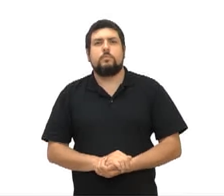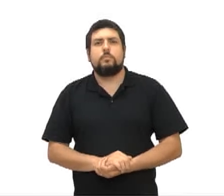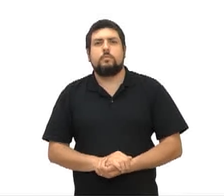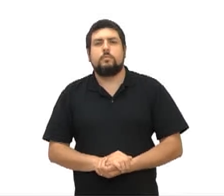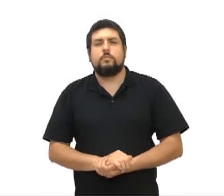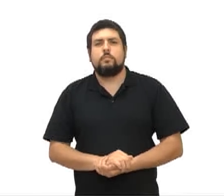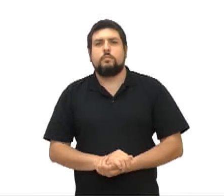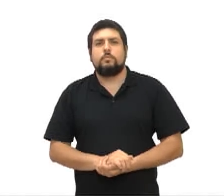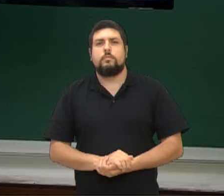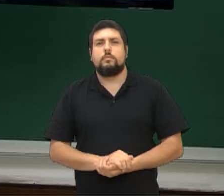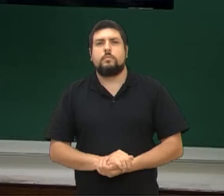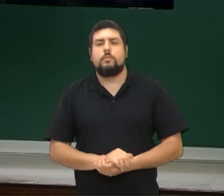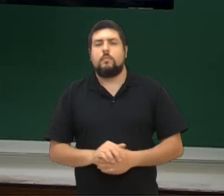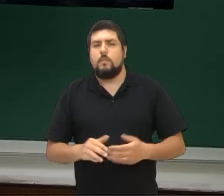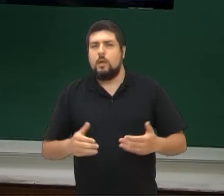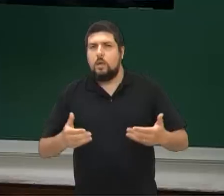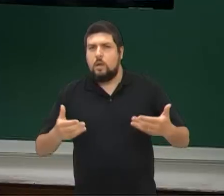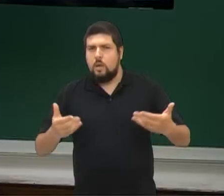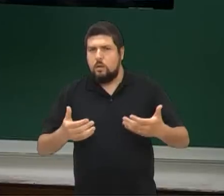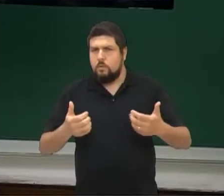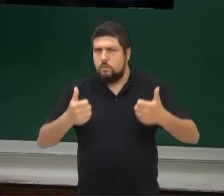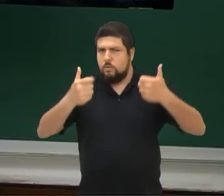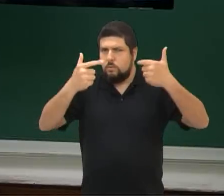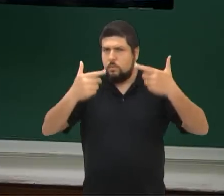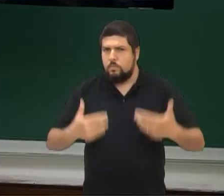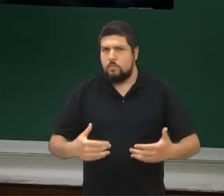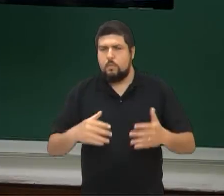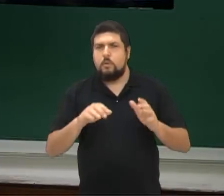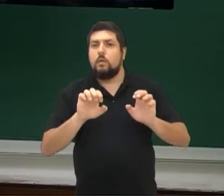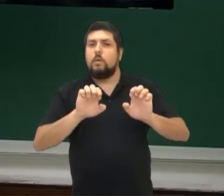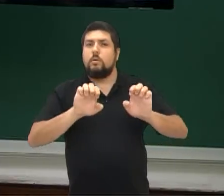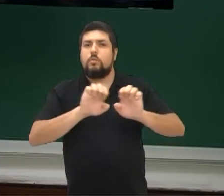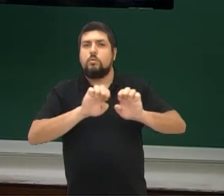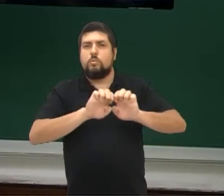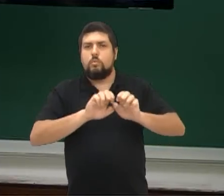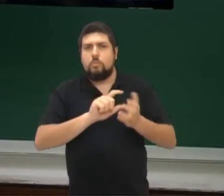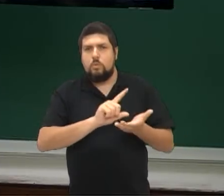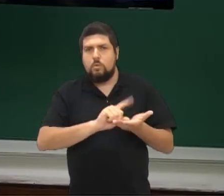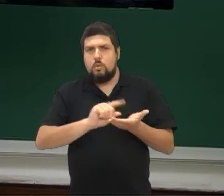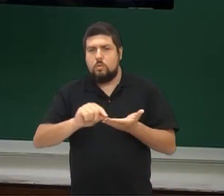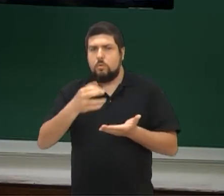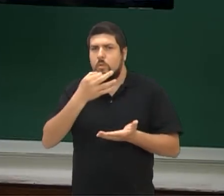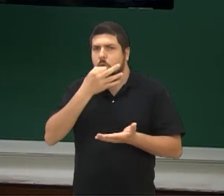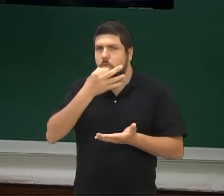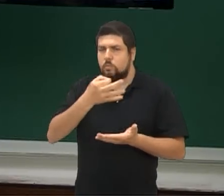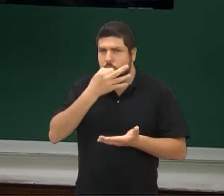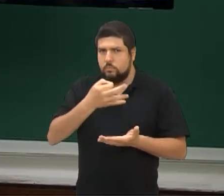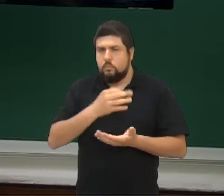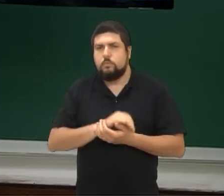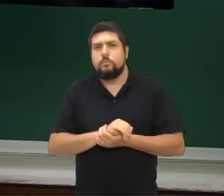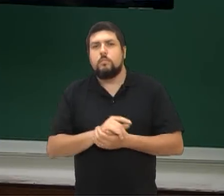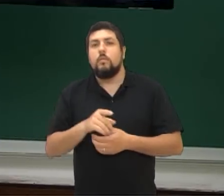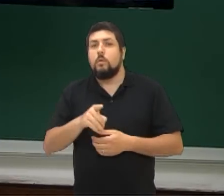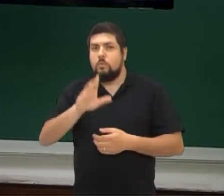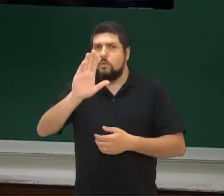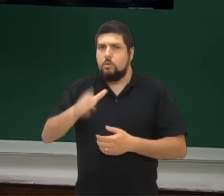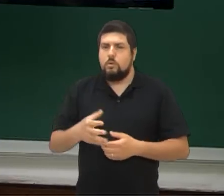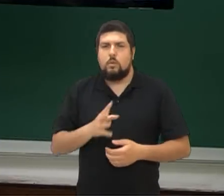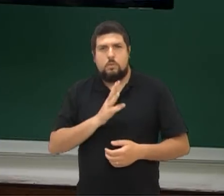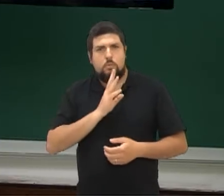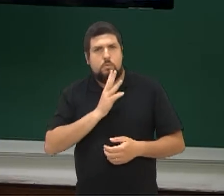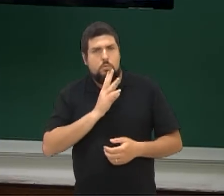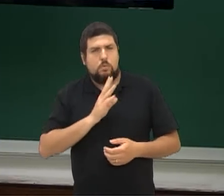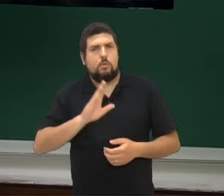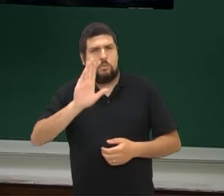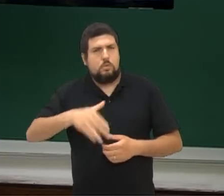Então, vamos falar um pouquinho agora da estrutura do artigo de opinião, que é o que nos importa agora. Você já conhece, a gente já